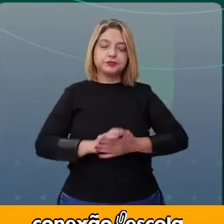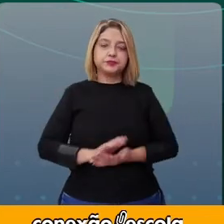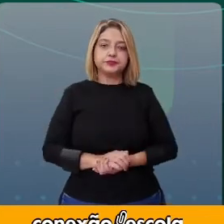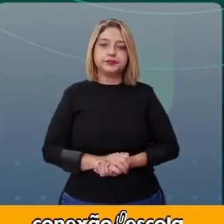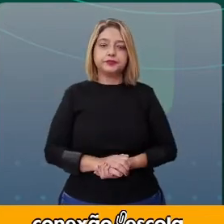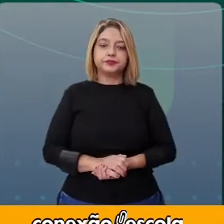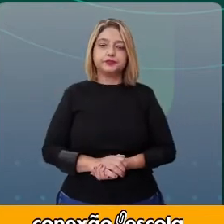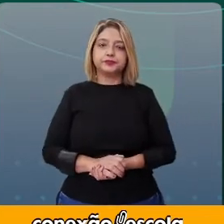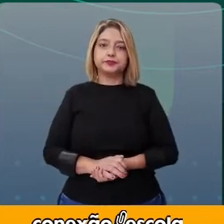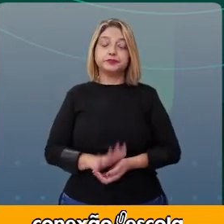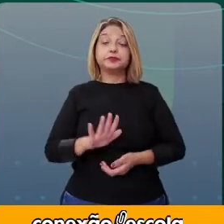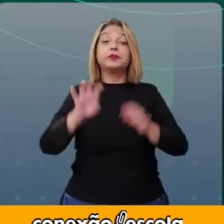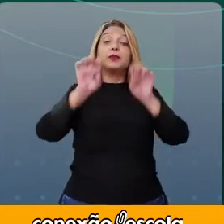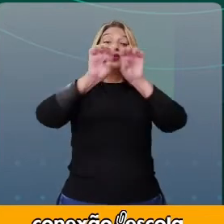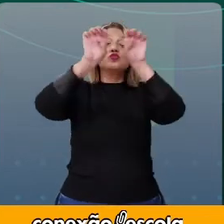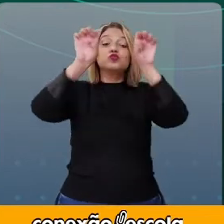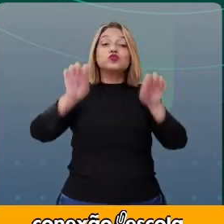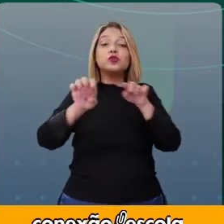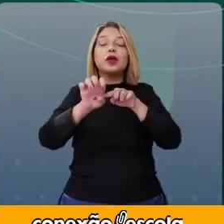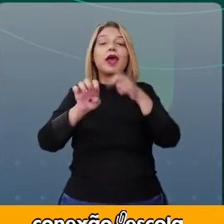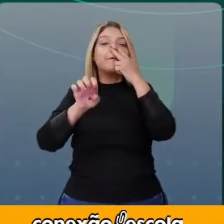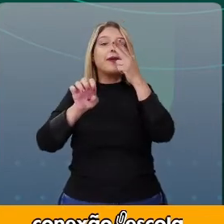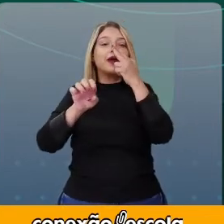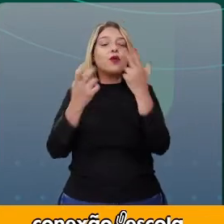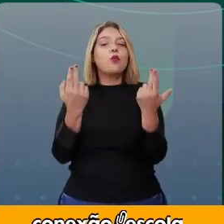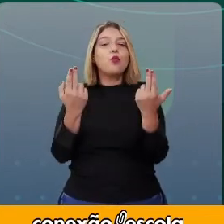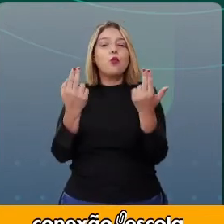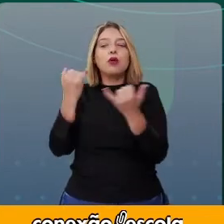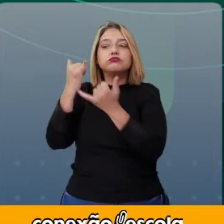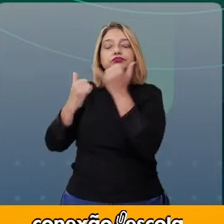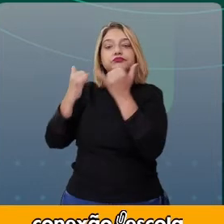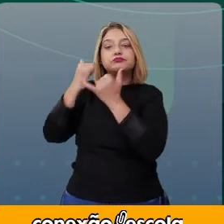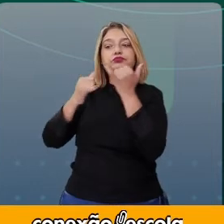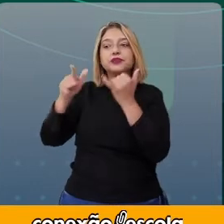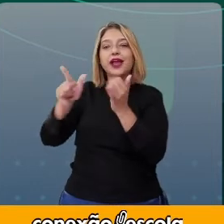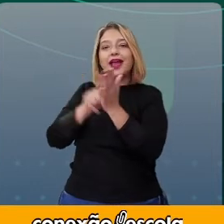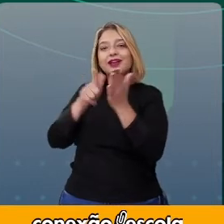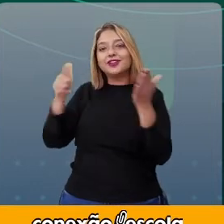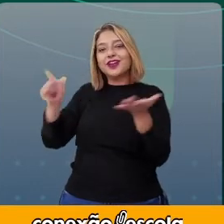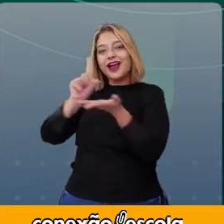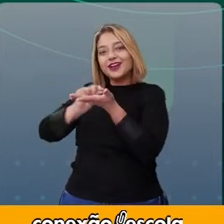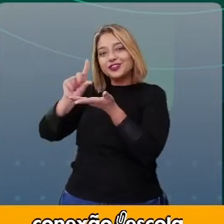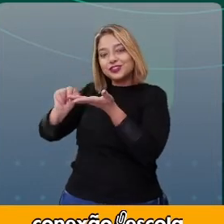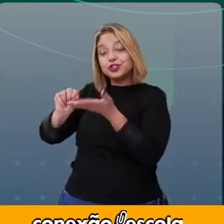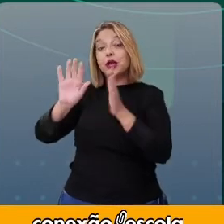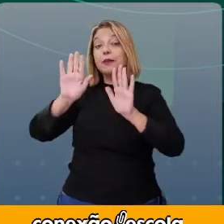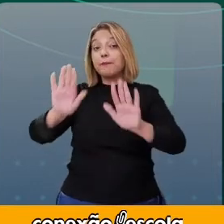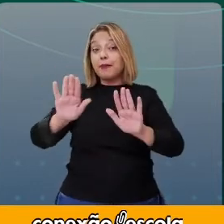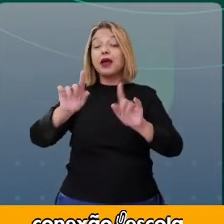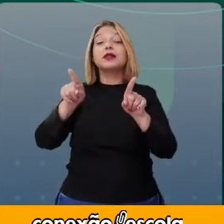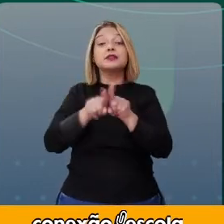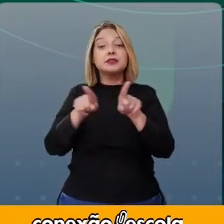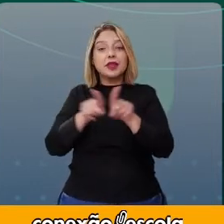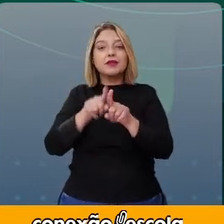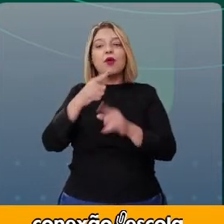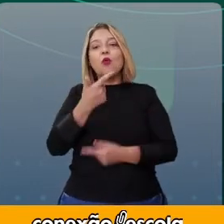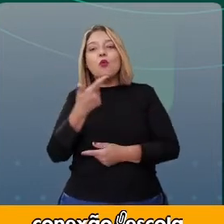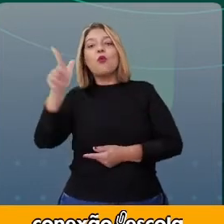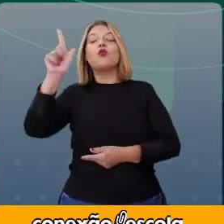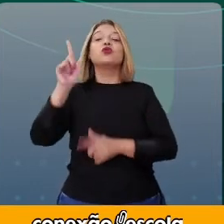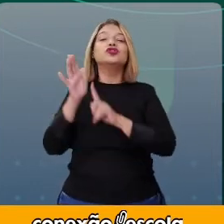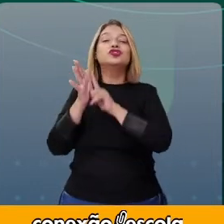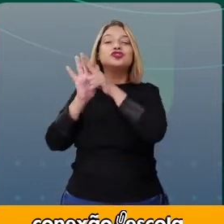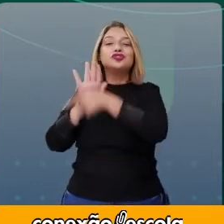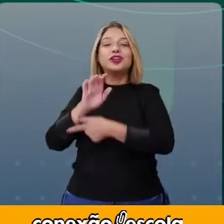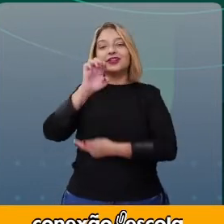A estrutura se assemelha a de um artigo de jornal, mas aparece geralmente depois do editorial, que é um outro gênero